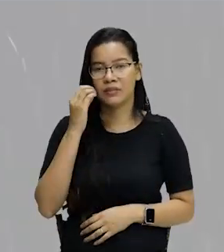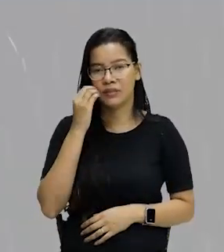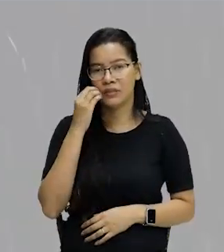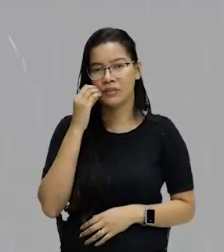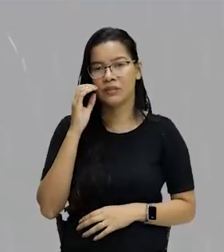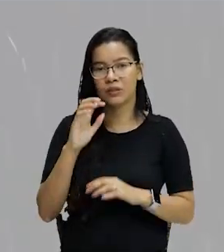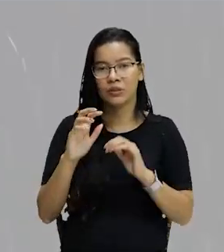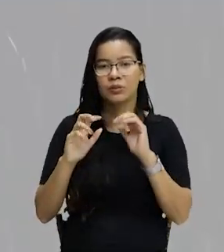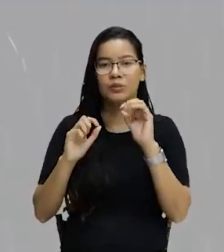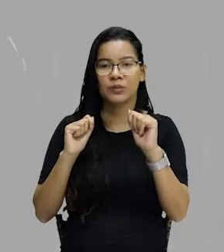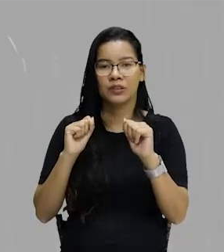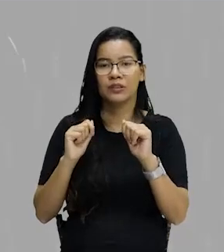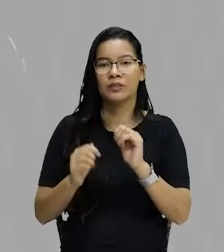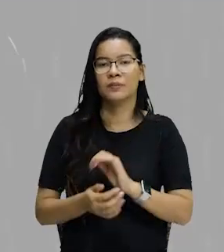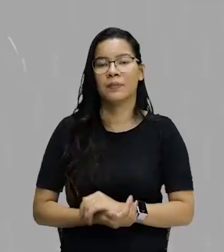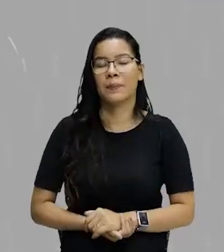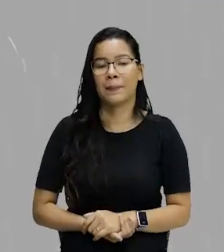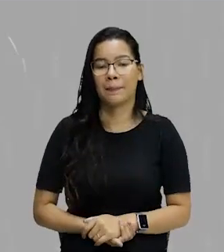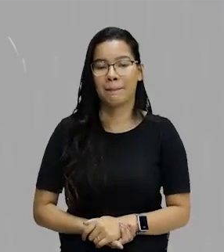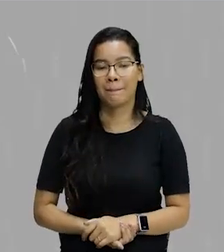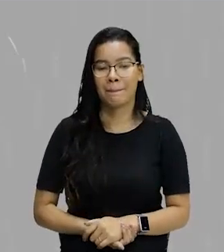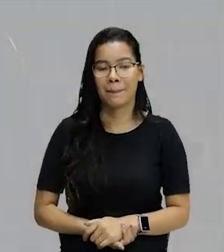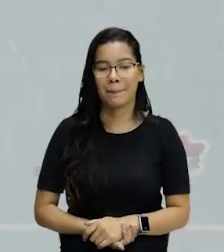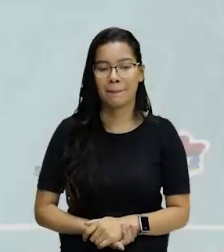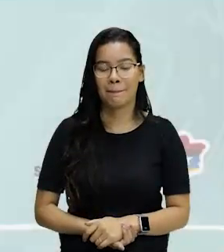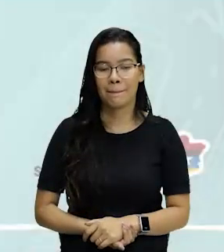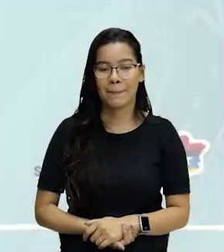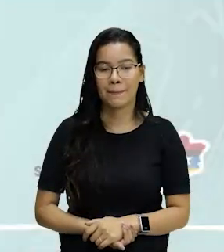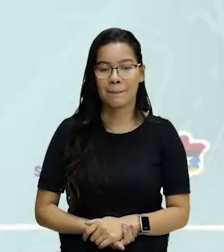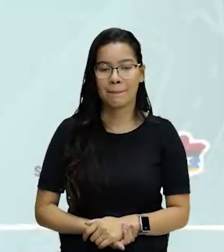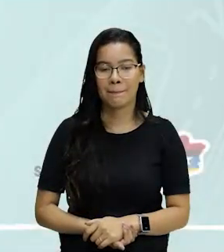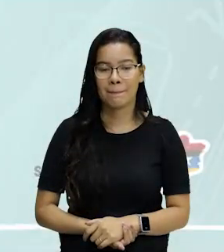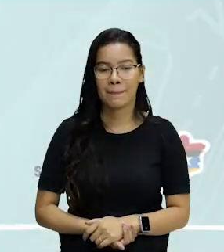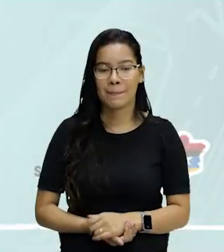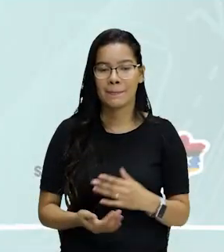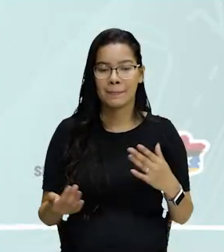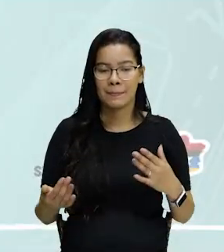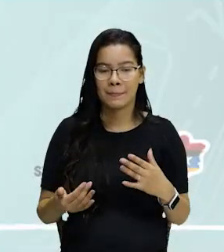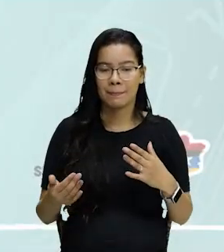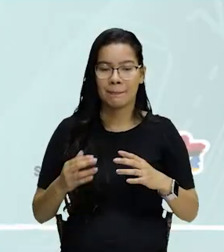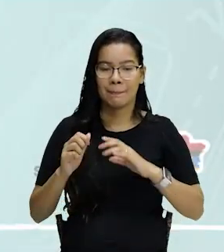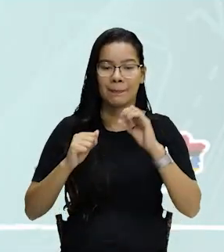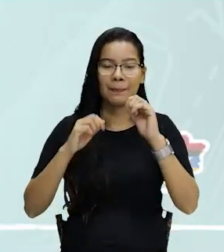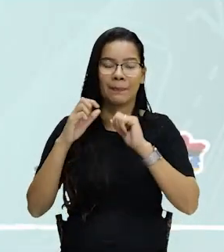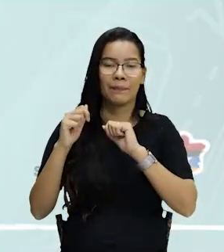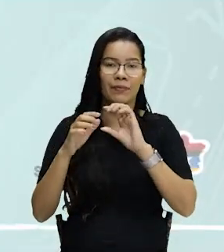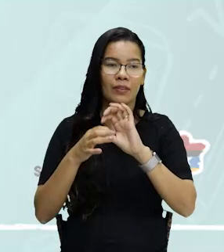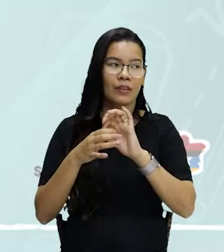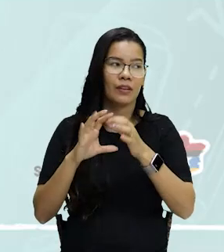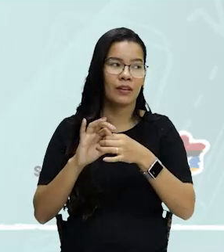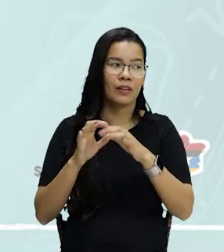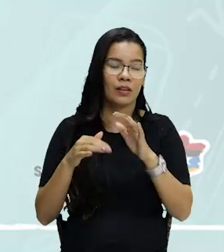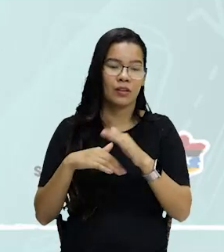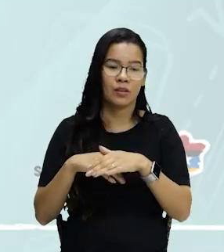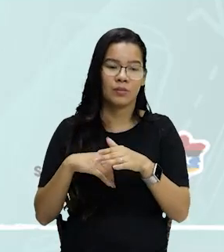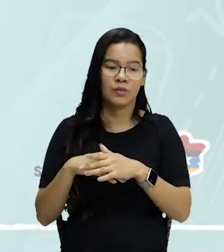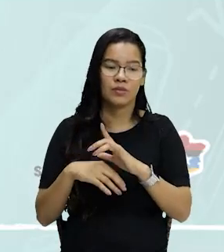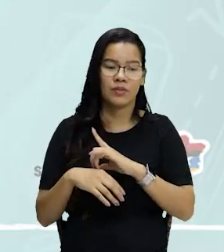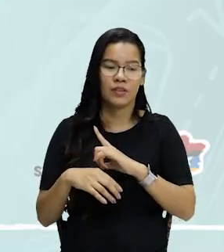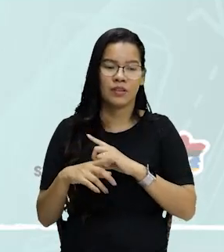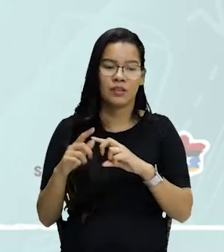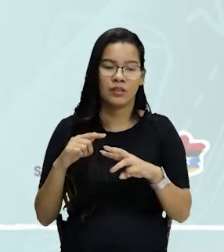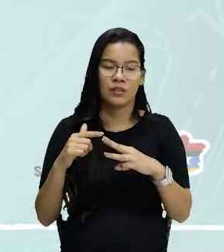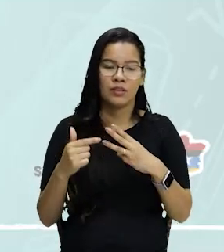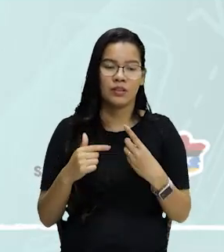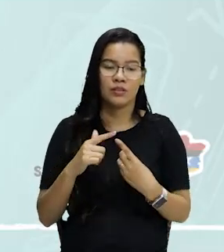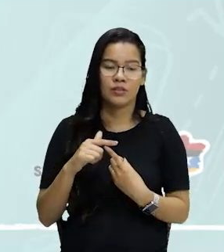subir esses paredões. Vamos aqui para a escalada dos Jogos Olímpicos. Tiveram 3 tipos de